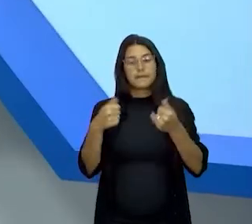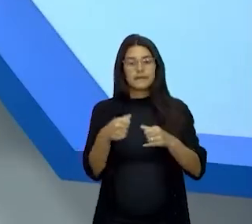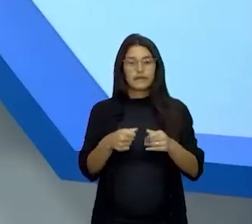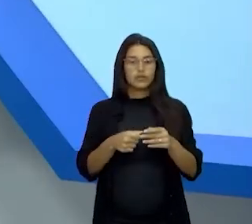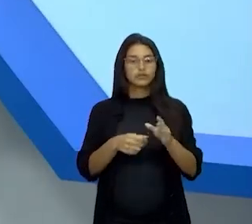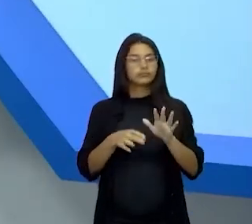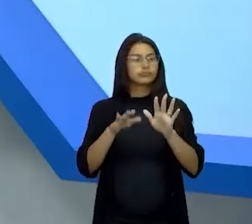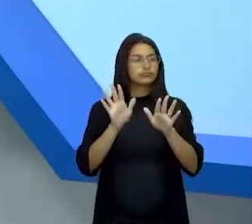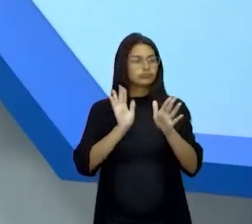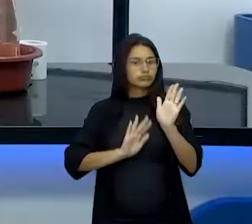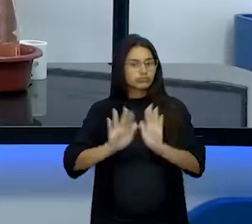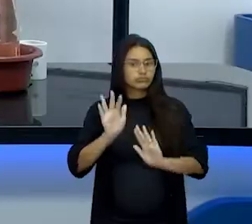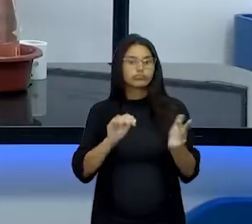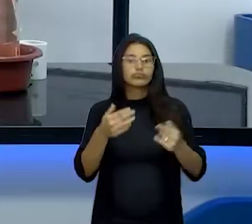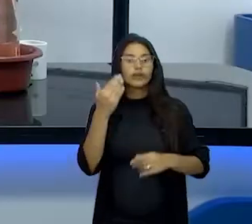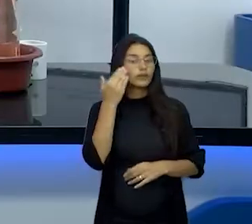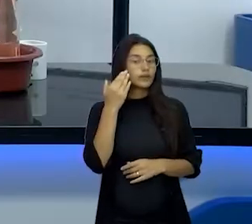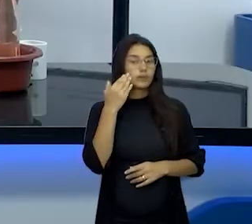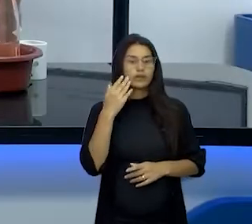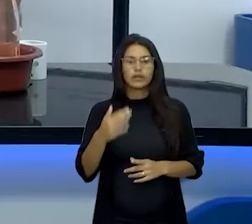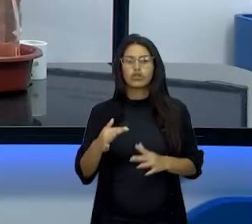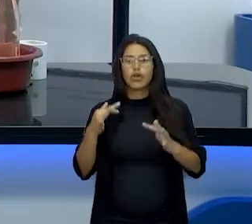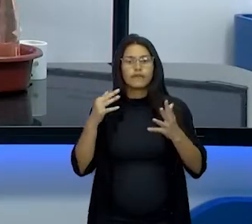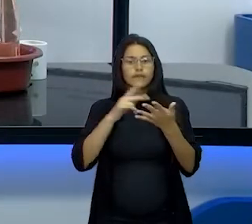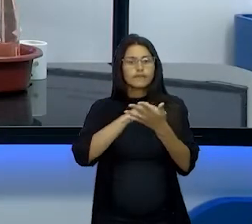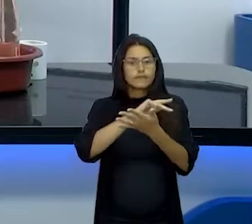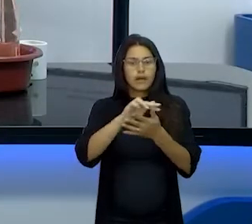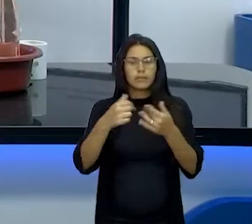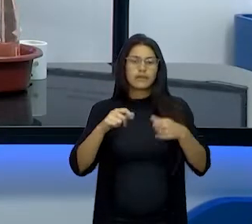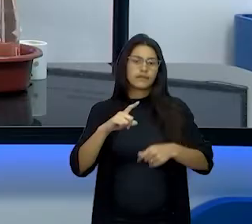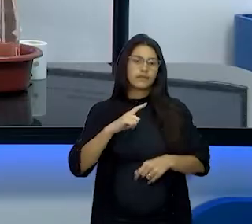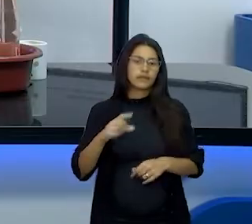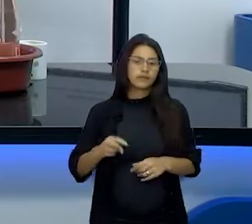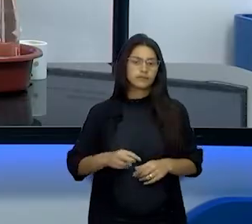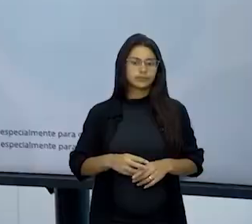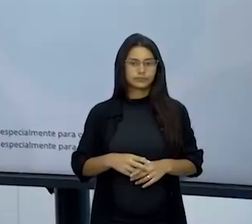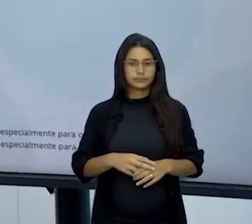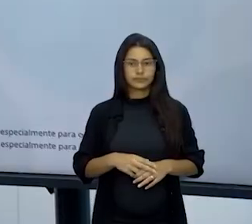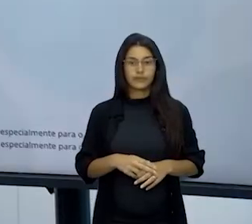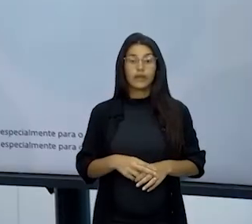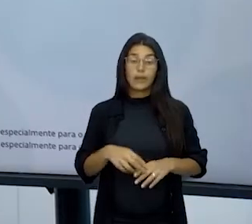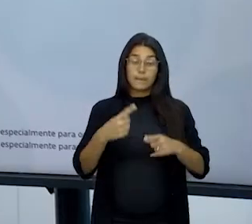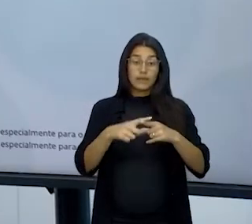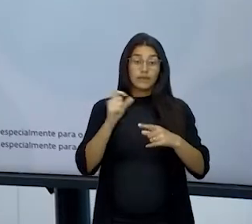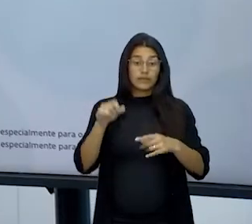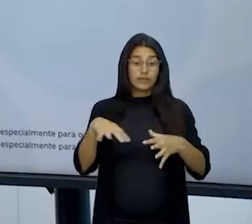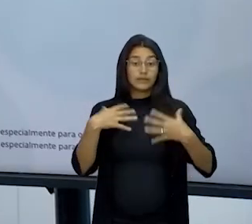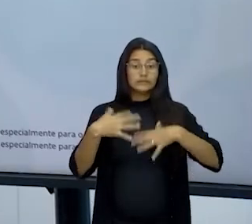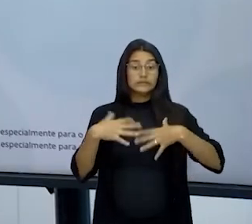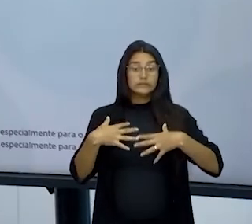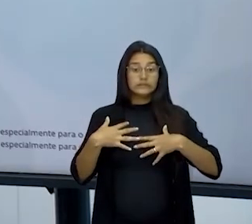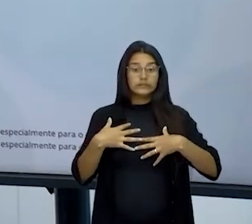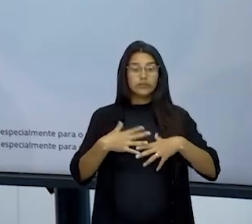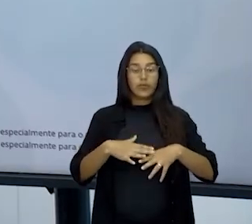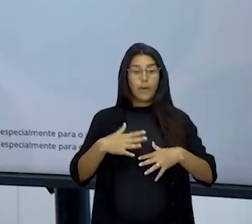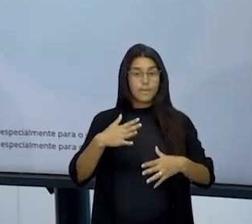muitos cuidados ali. Eu não sabia que tinha tantos cuidados. Porque se você está ali e fica desesperado, sua pressão interna